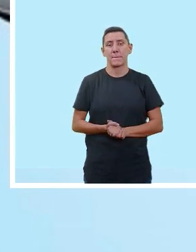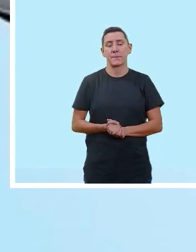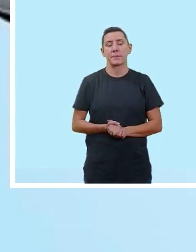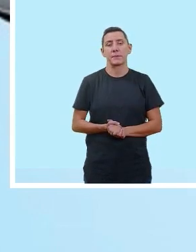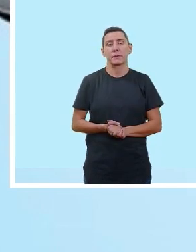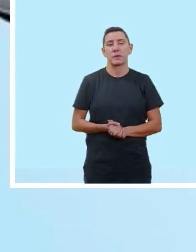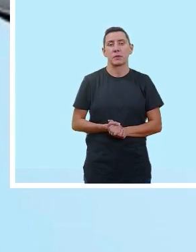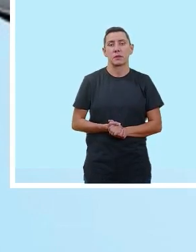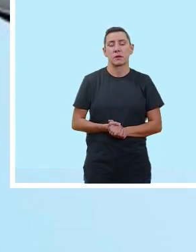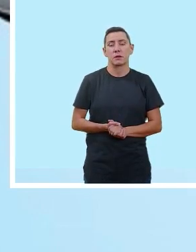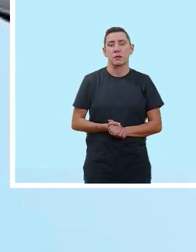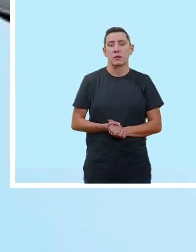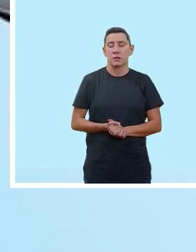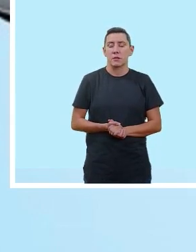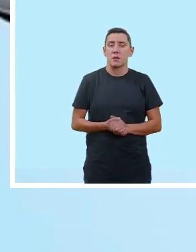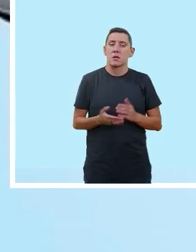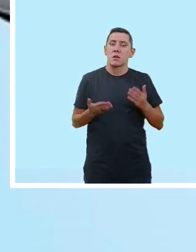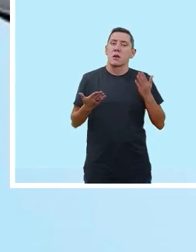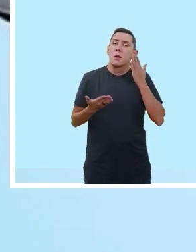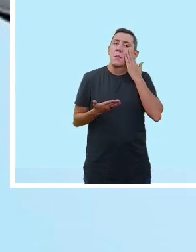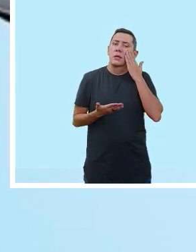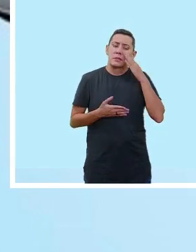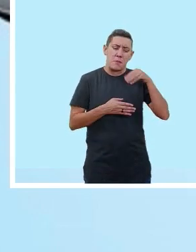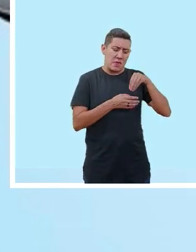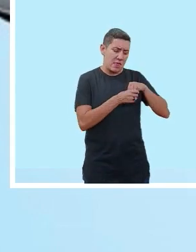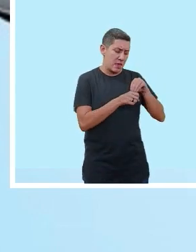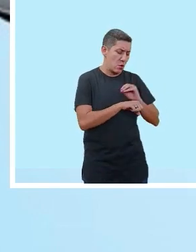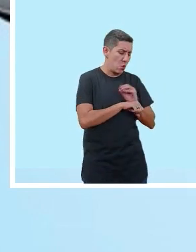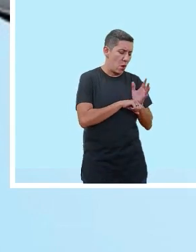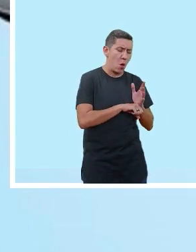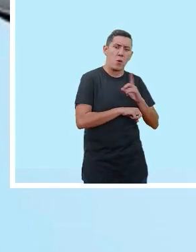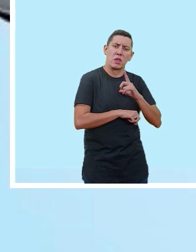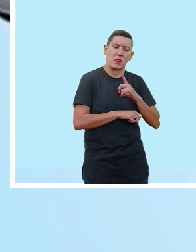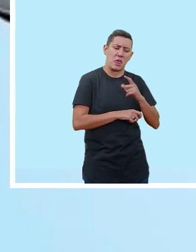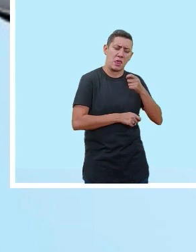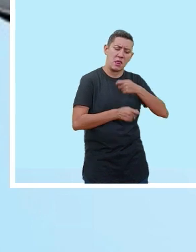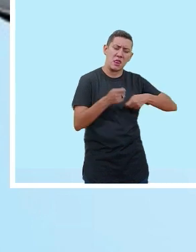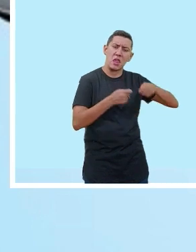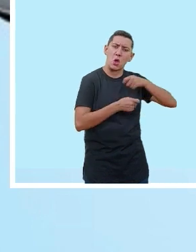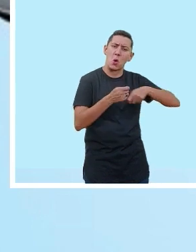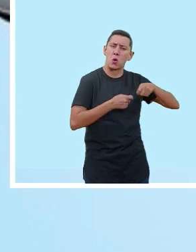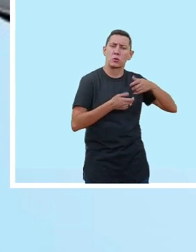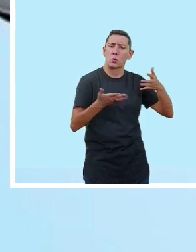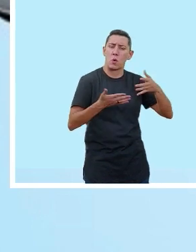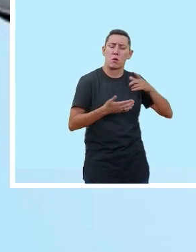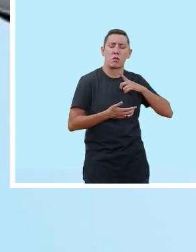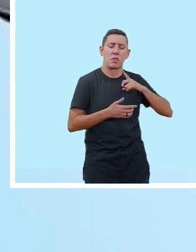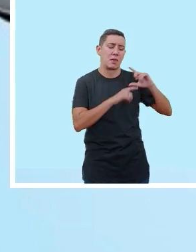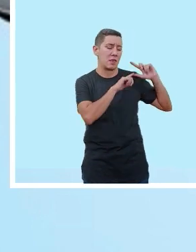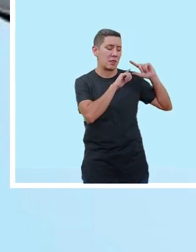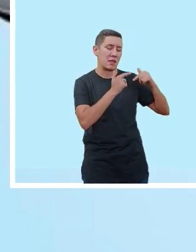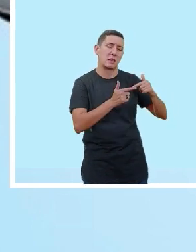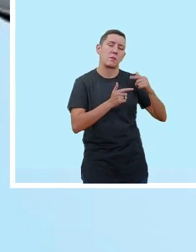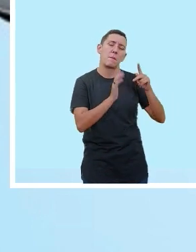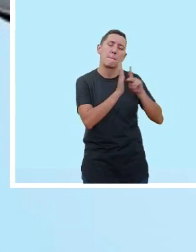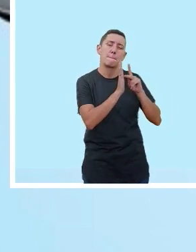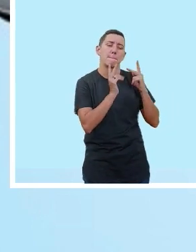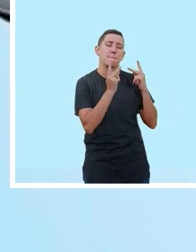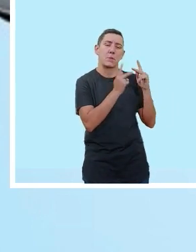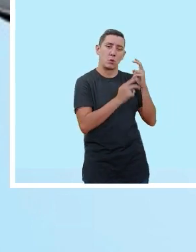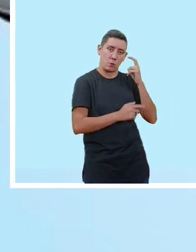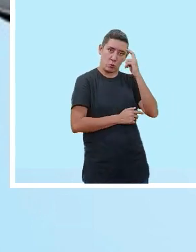sobre os negócios que nós temos dentro da Huawei, né? Então vamos começar com os negócios tradicionais. O principal negócio da empresa é o negócio